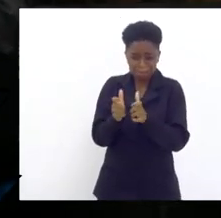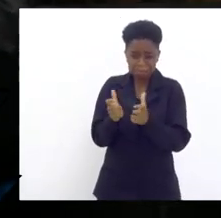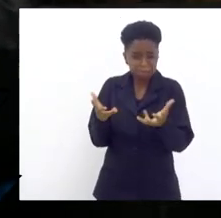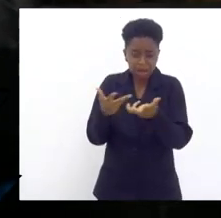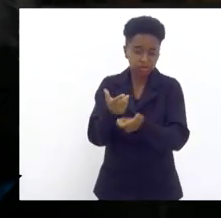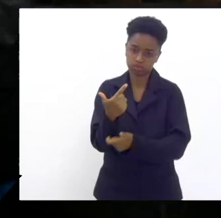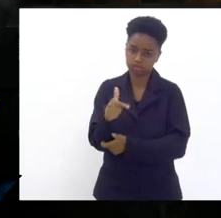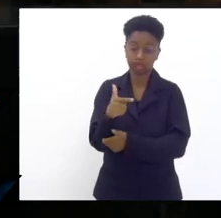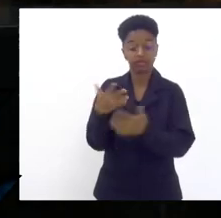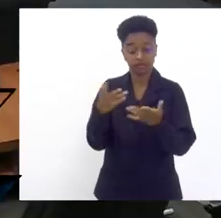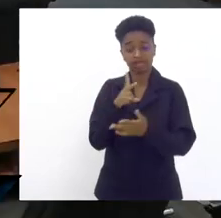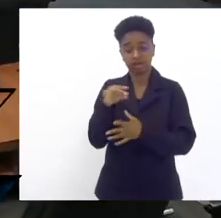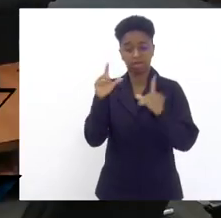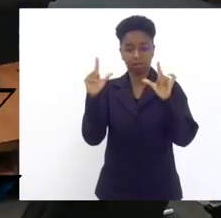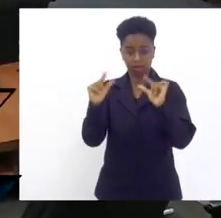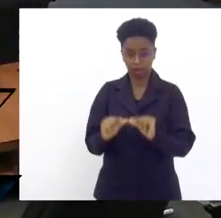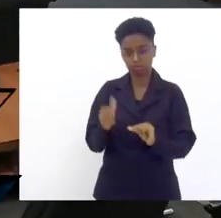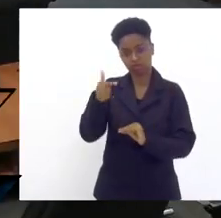muito obrigado